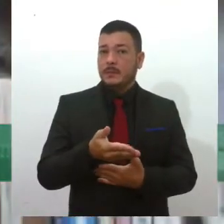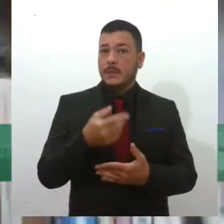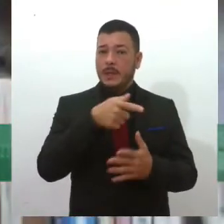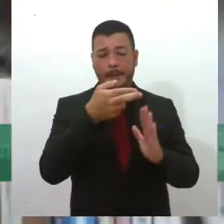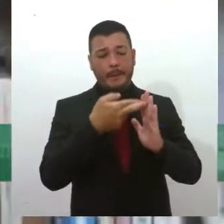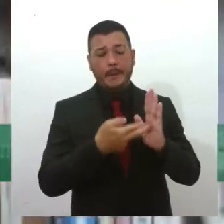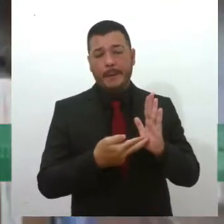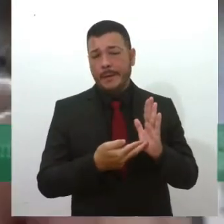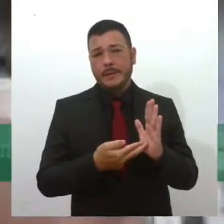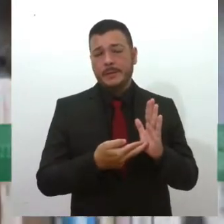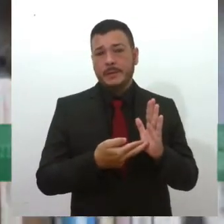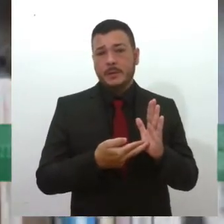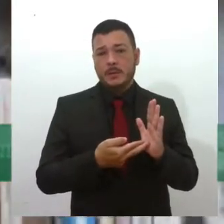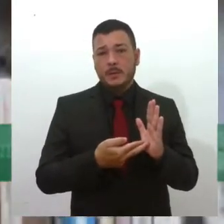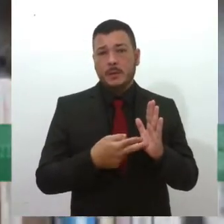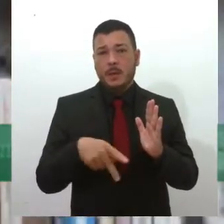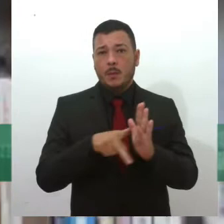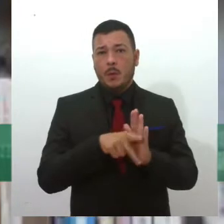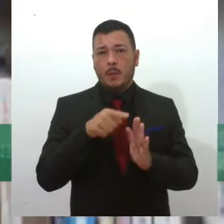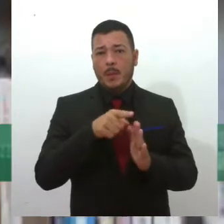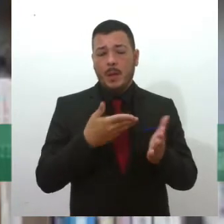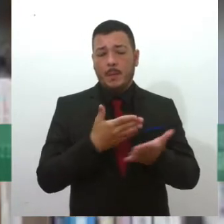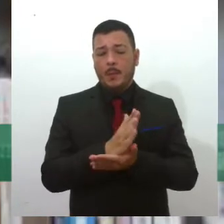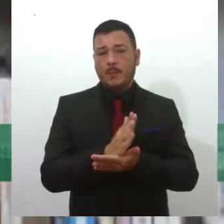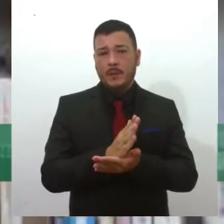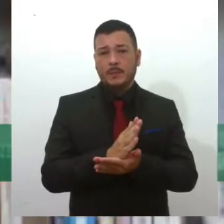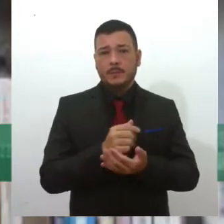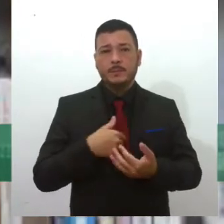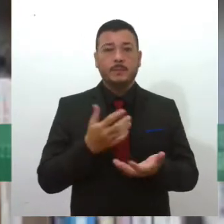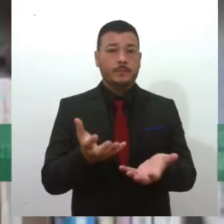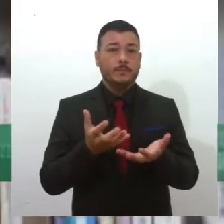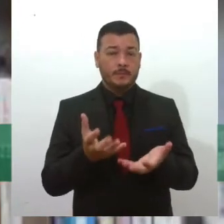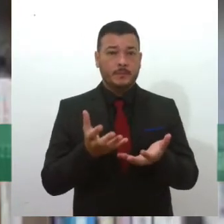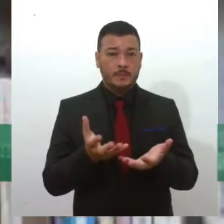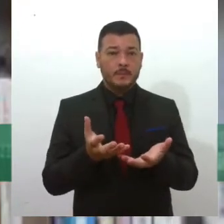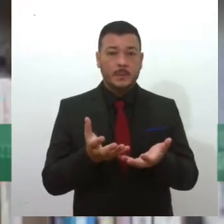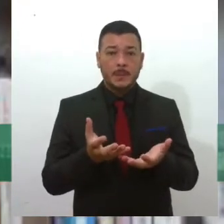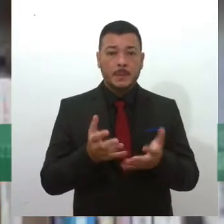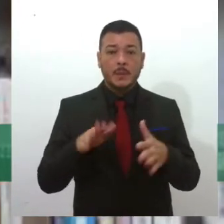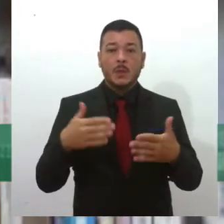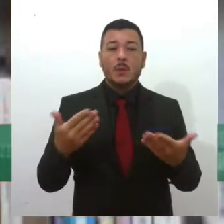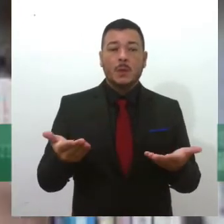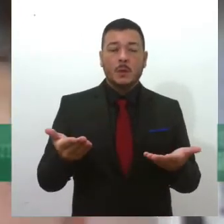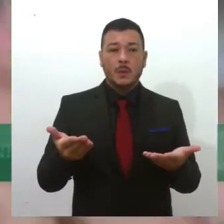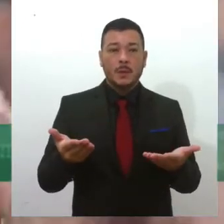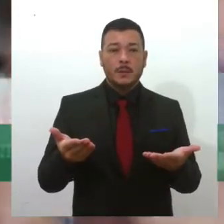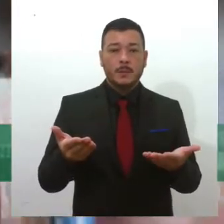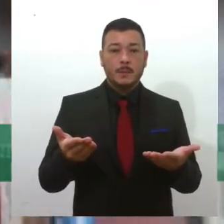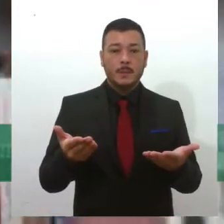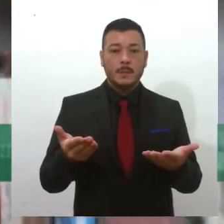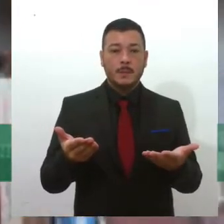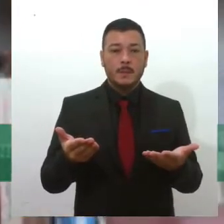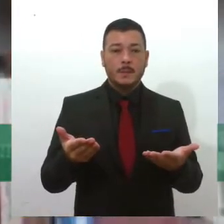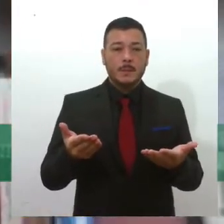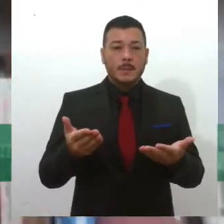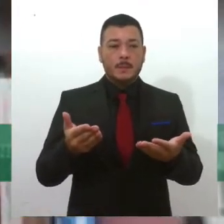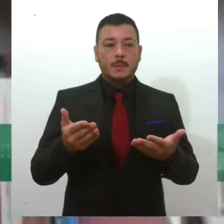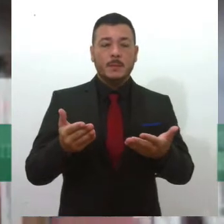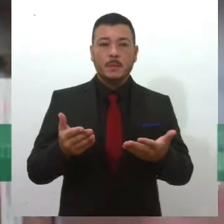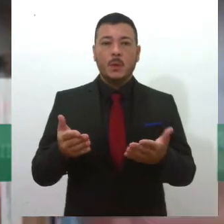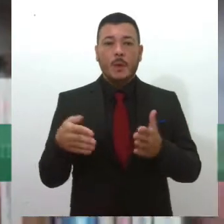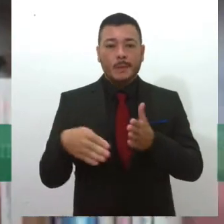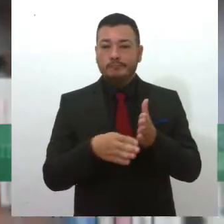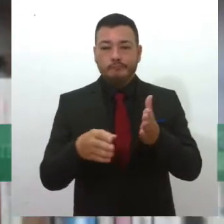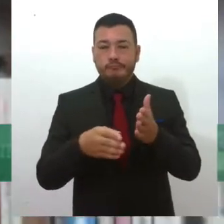critério pela aprovação? Eu gostaria de ouvir qual é o lastro